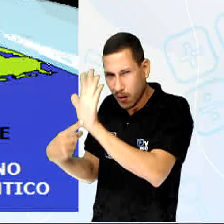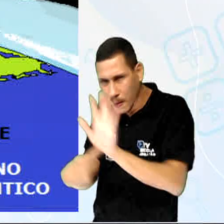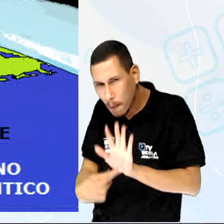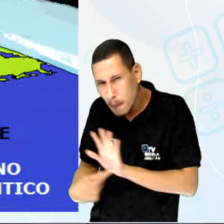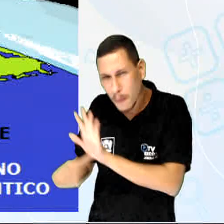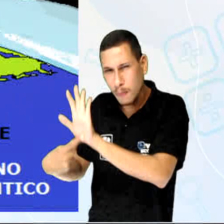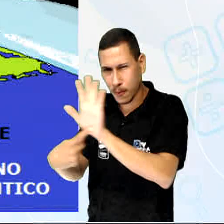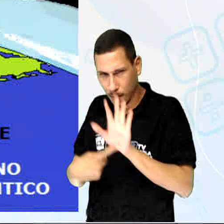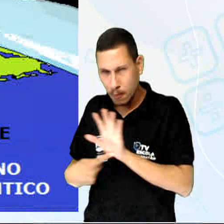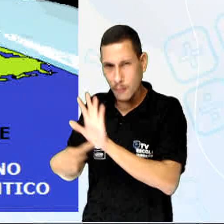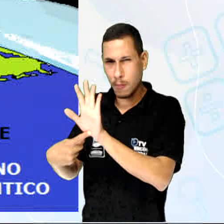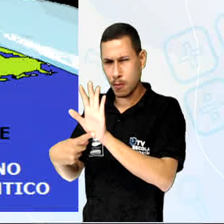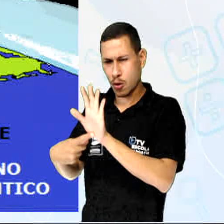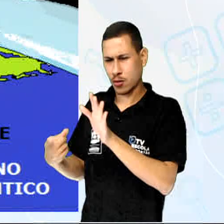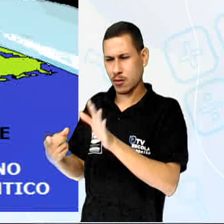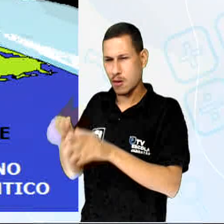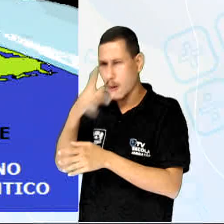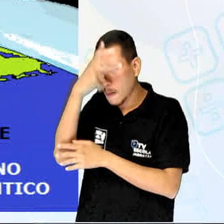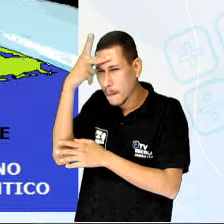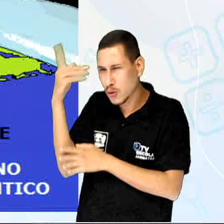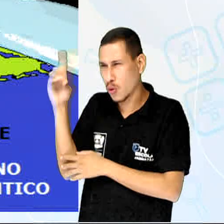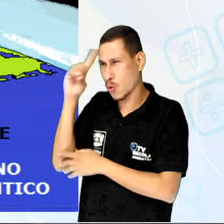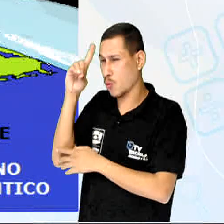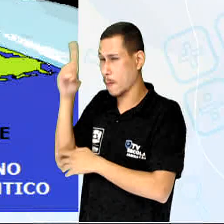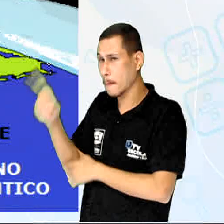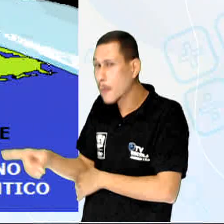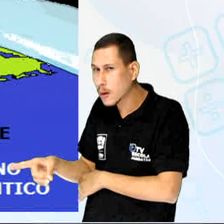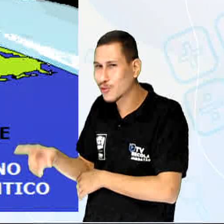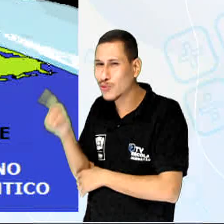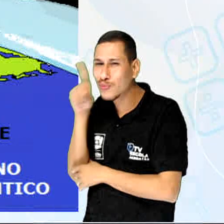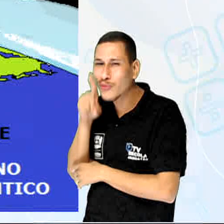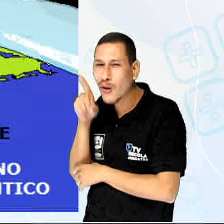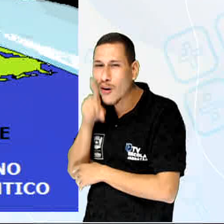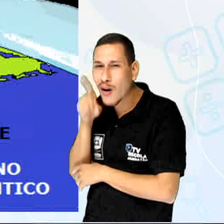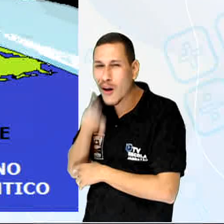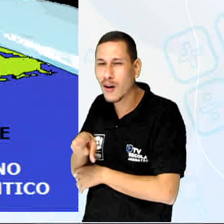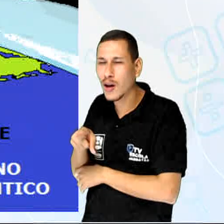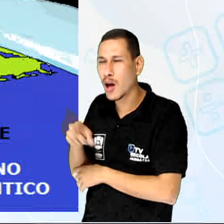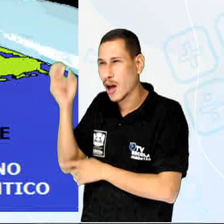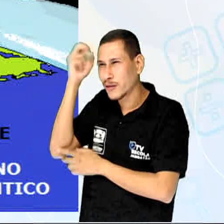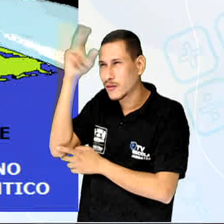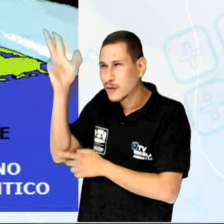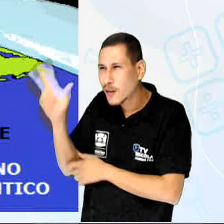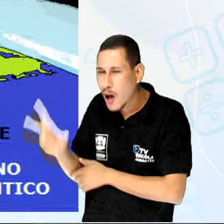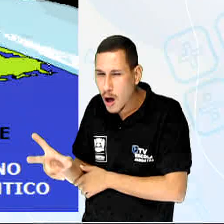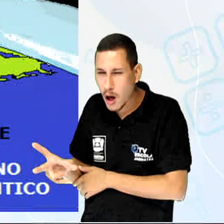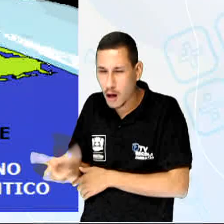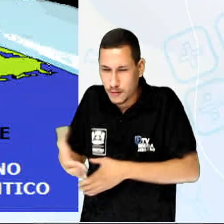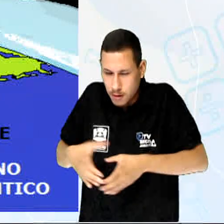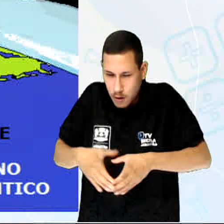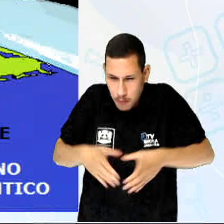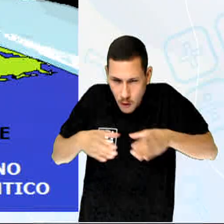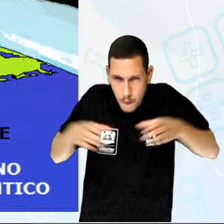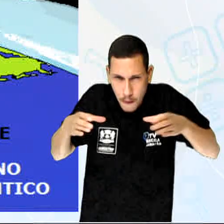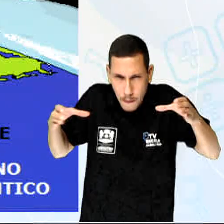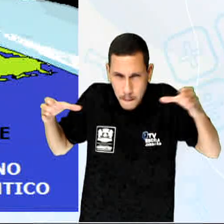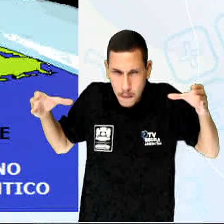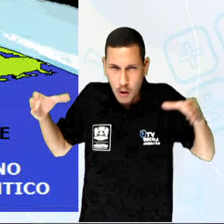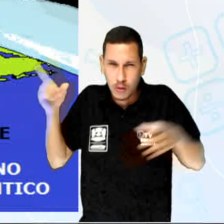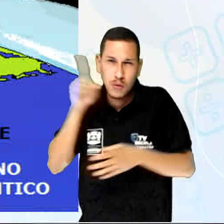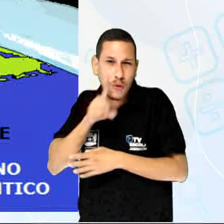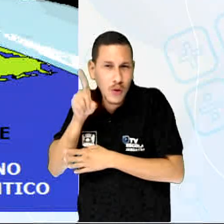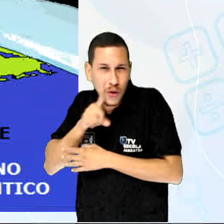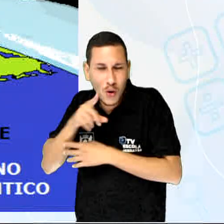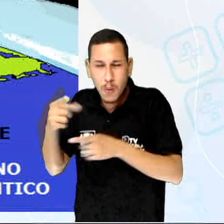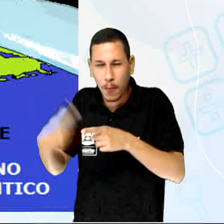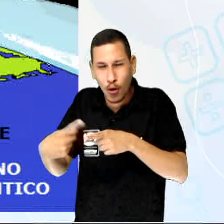comando gerado pelo Destino Manifesto só fez impulsionar a ideia de expansionismo territorial, já que existiam muitas terras a oeste a